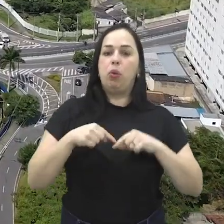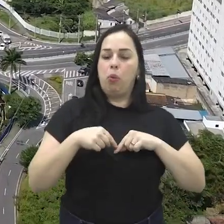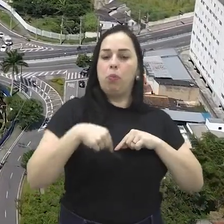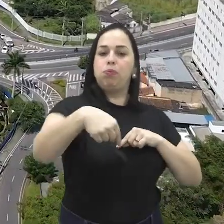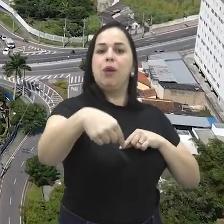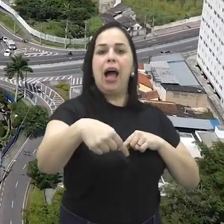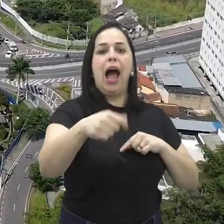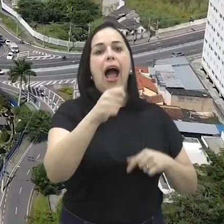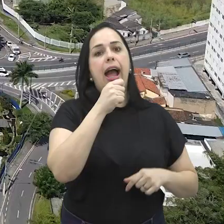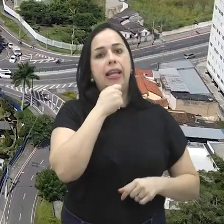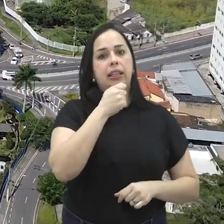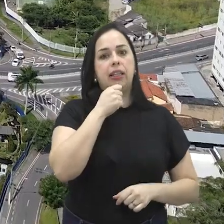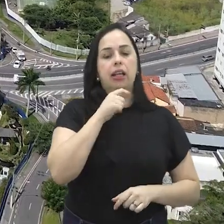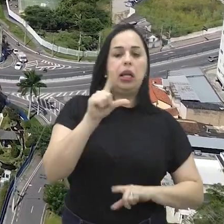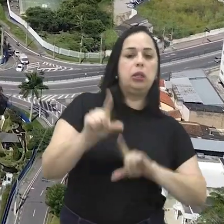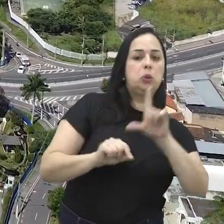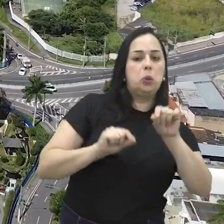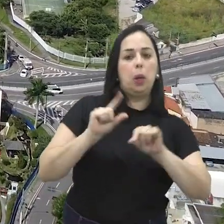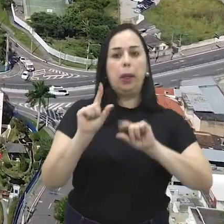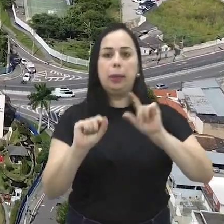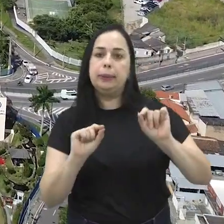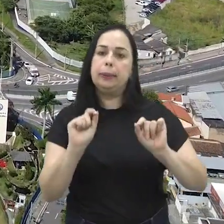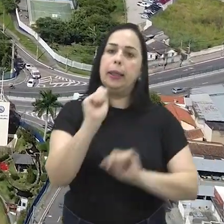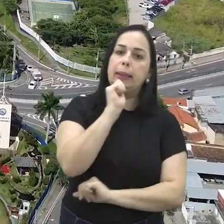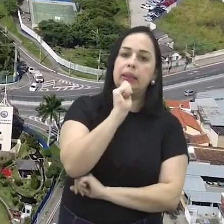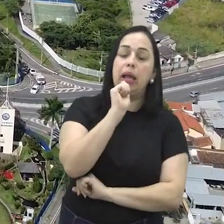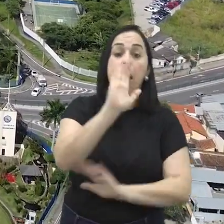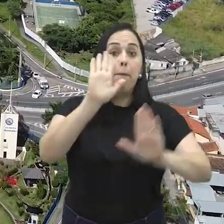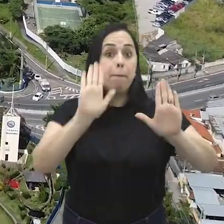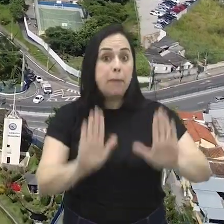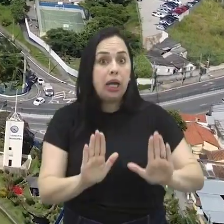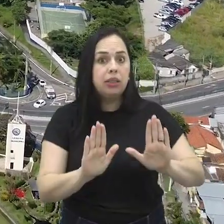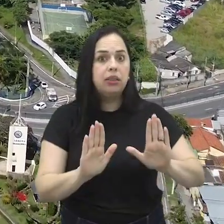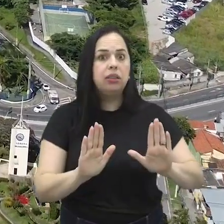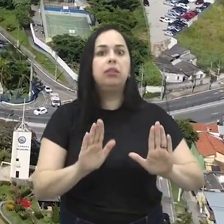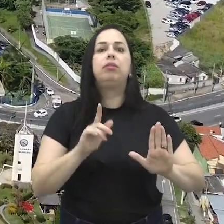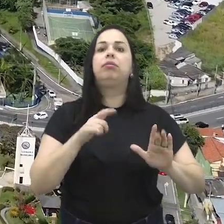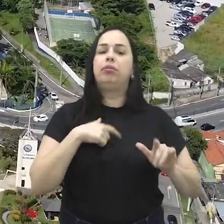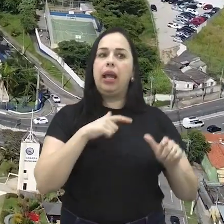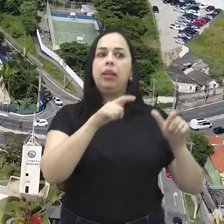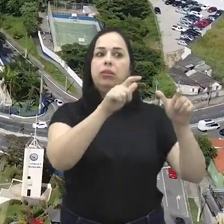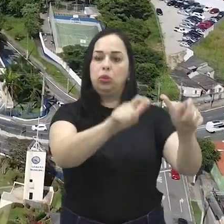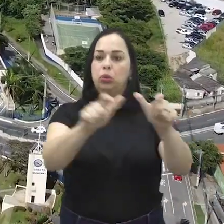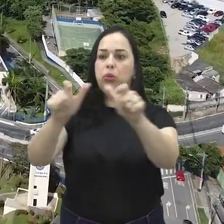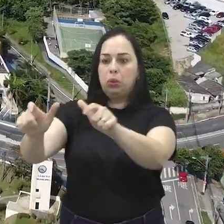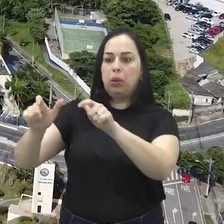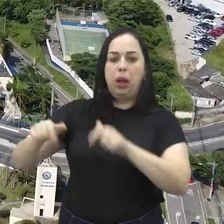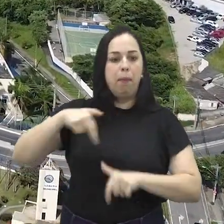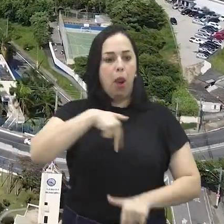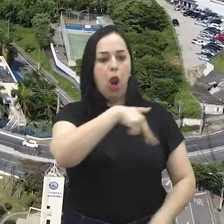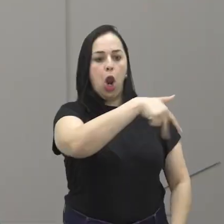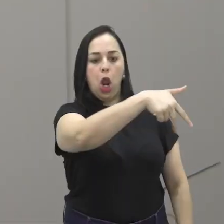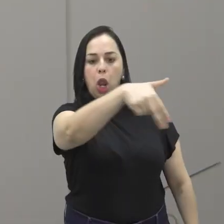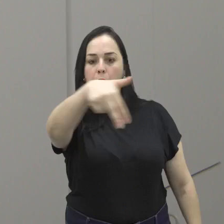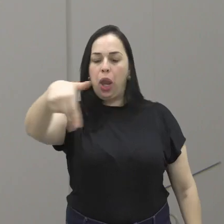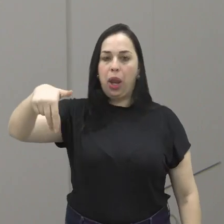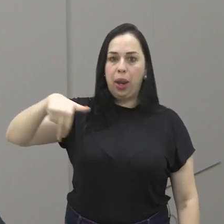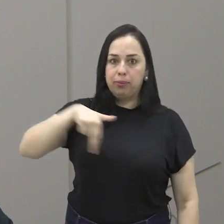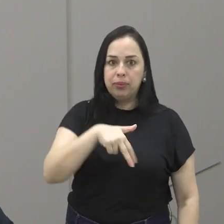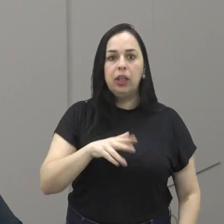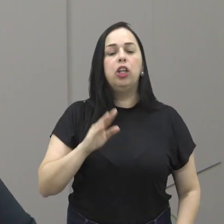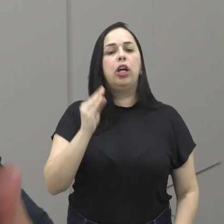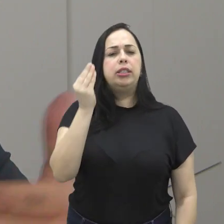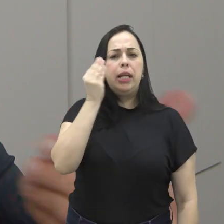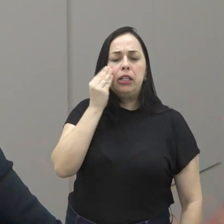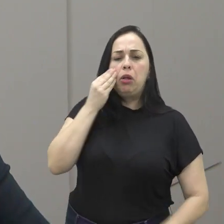trajeto da maratona ainda será definido pelo poder público, mas o circuito passará por diversas regiões da cidade. A maratona